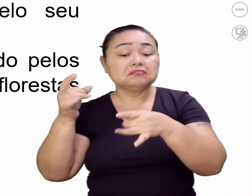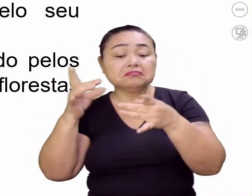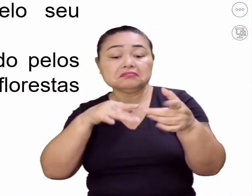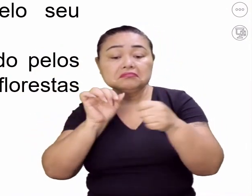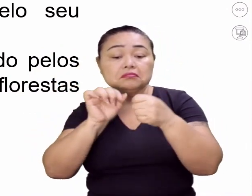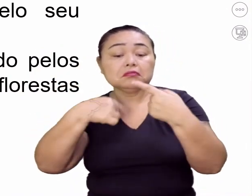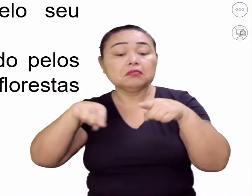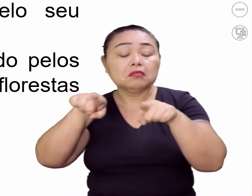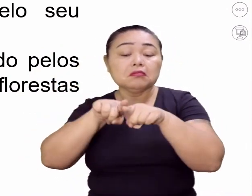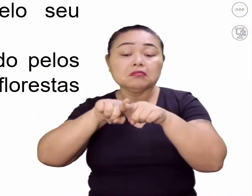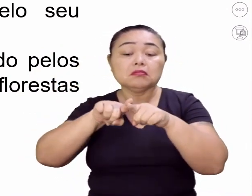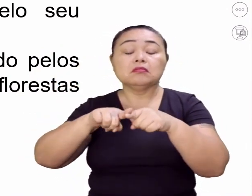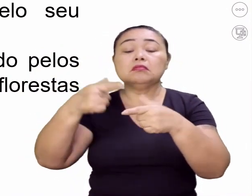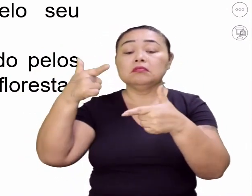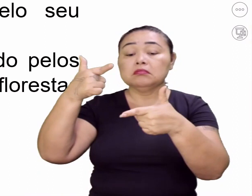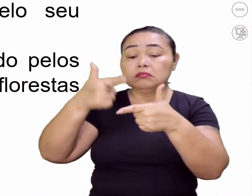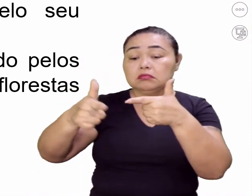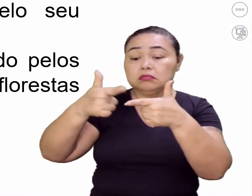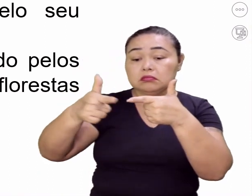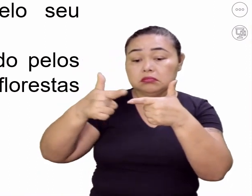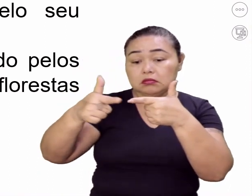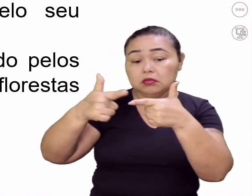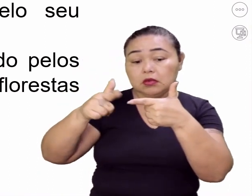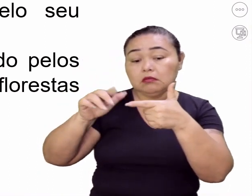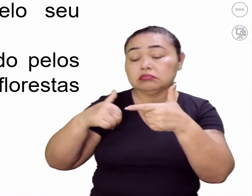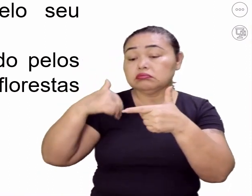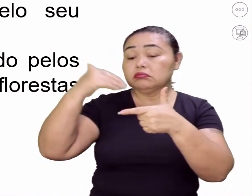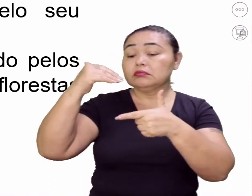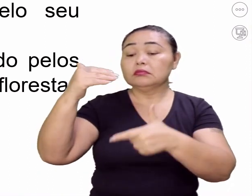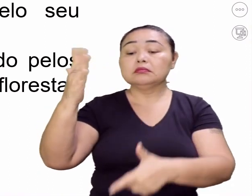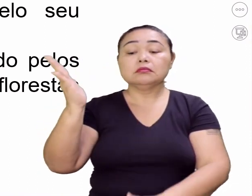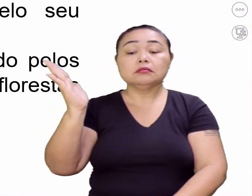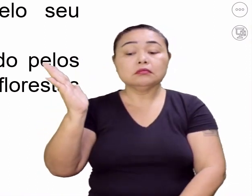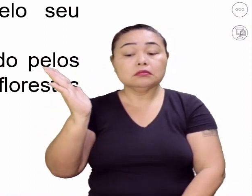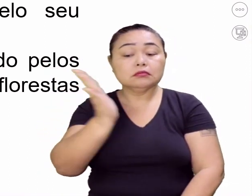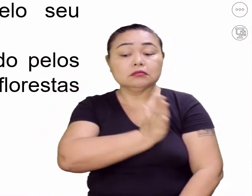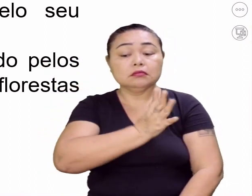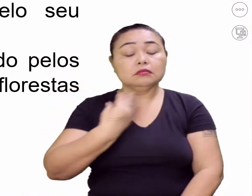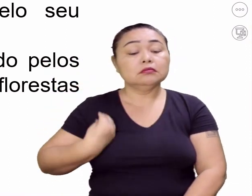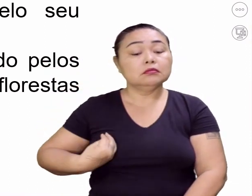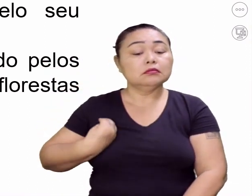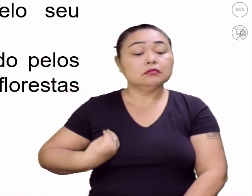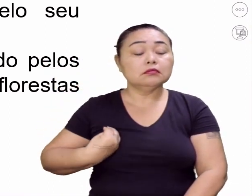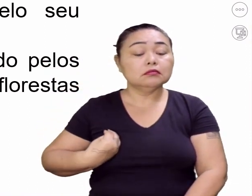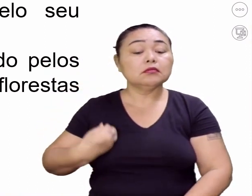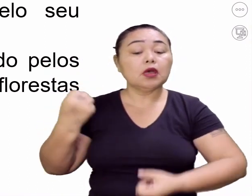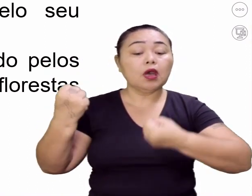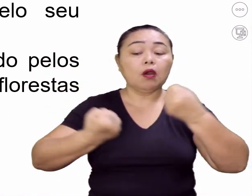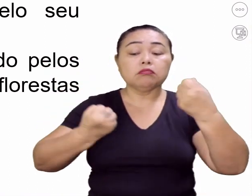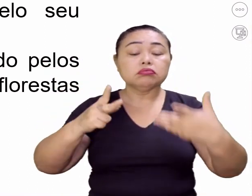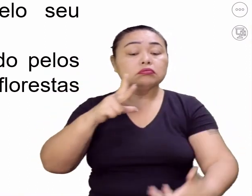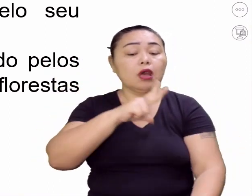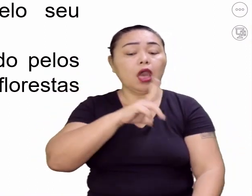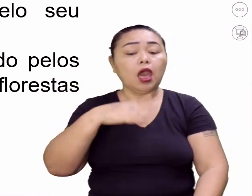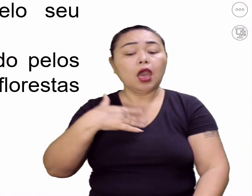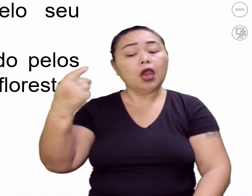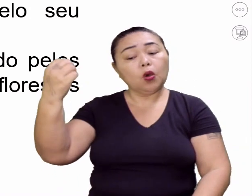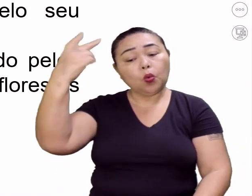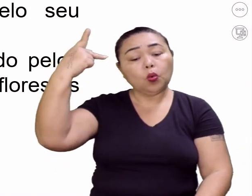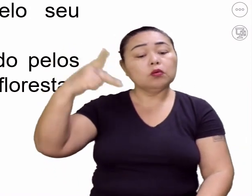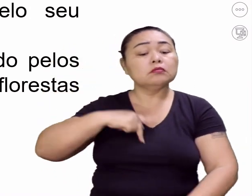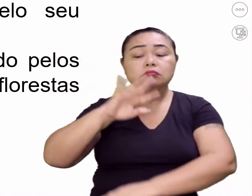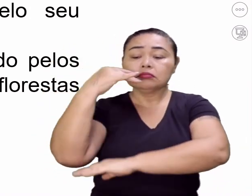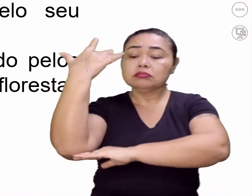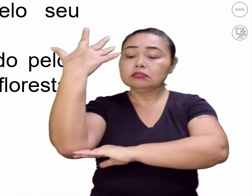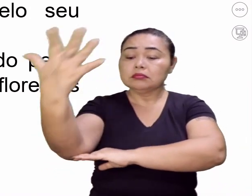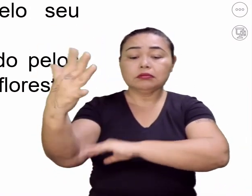seu elevado padrão de vida. C. O automóvel particular é o grande culpado pelos